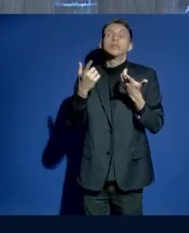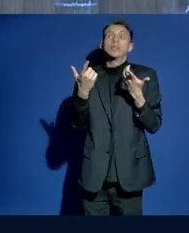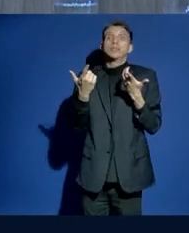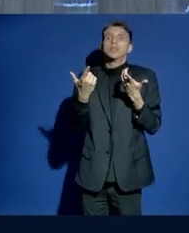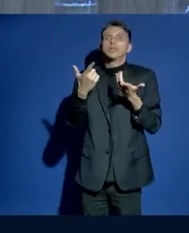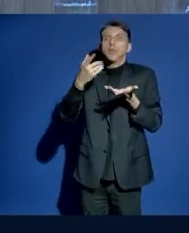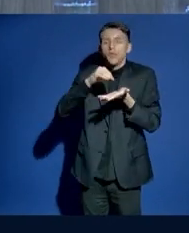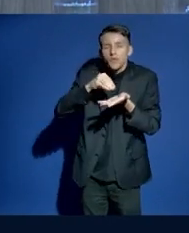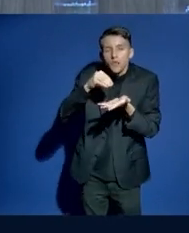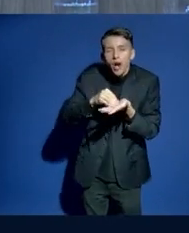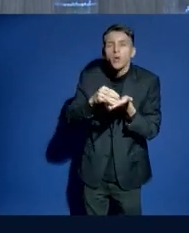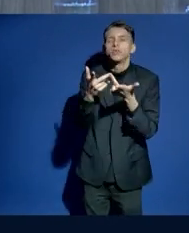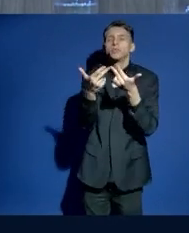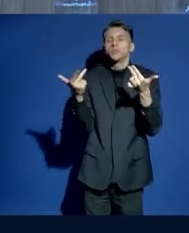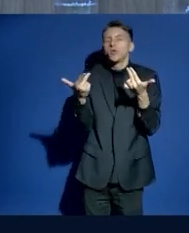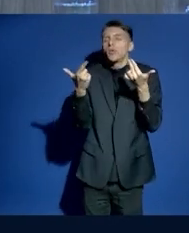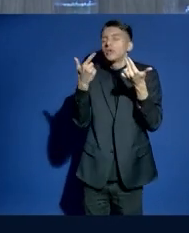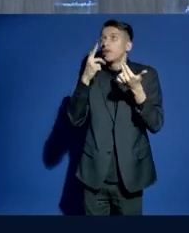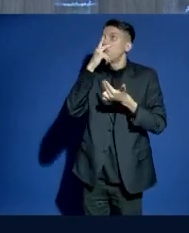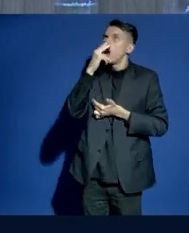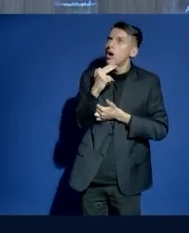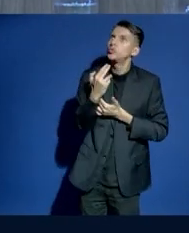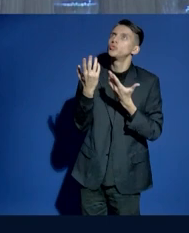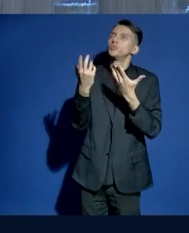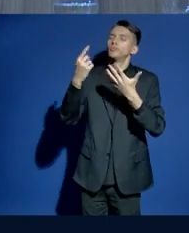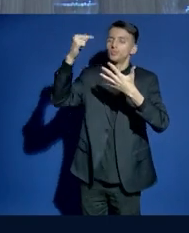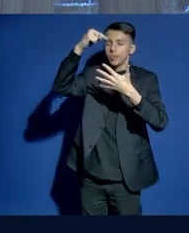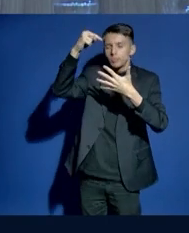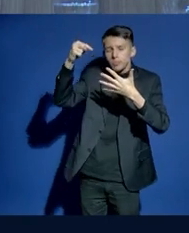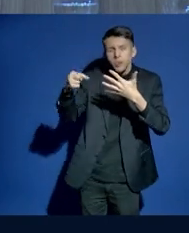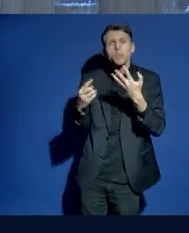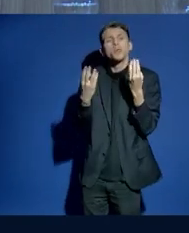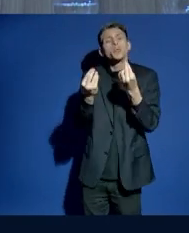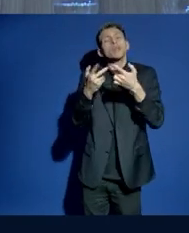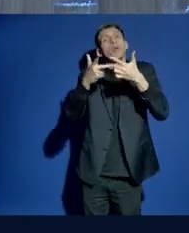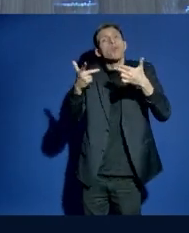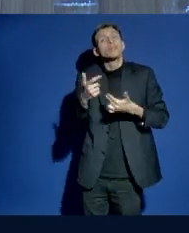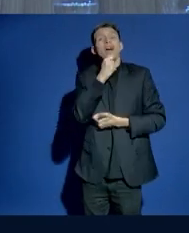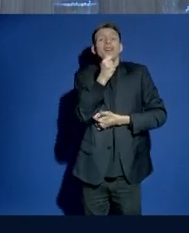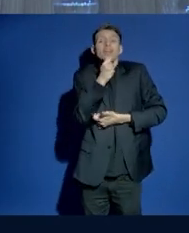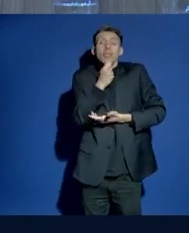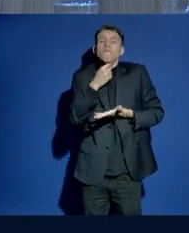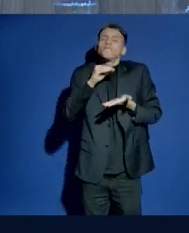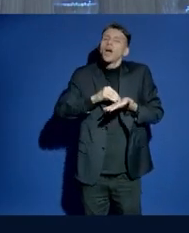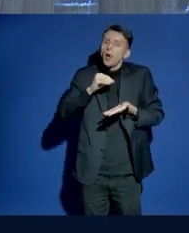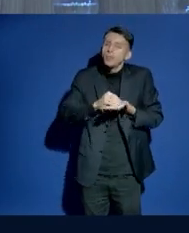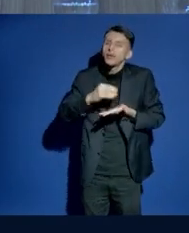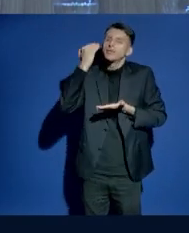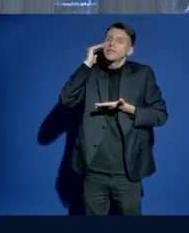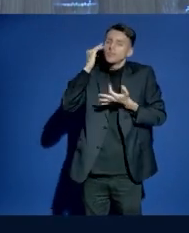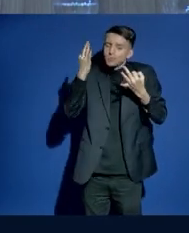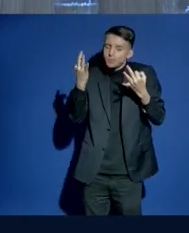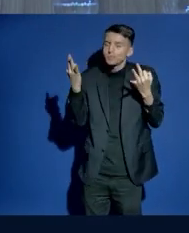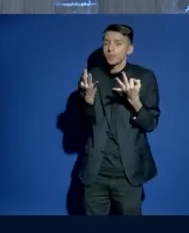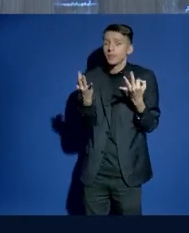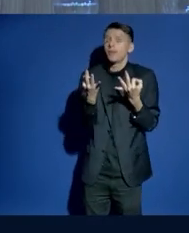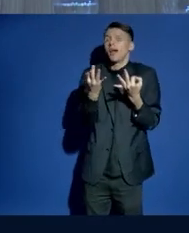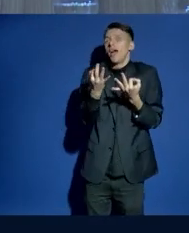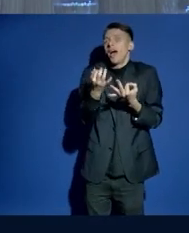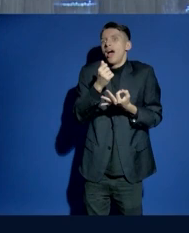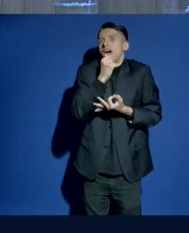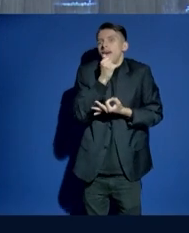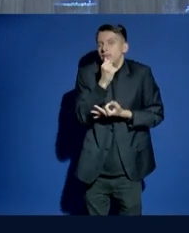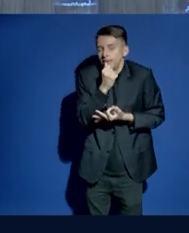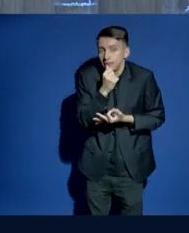ali com a inflação Eu acho que isso tudo tá sendo entendido ainda e acho que é muito importante ter um prêmio verde